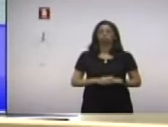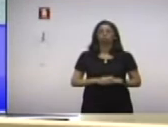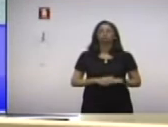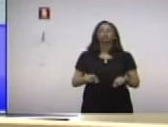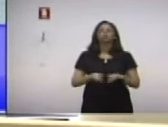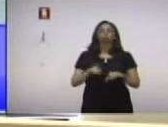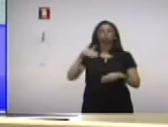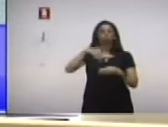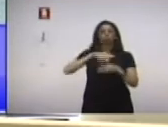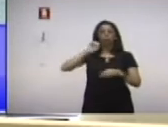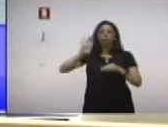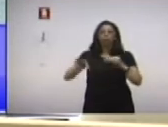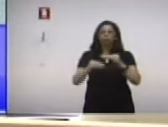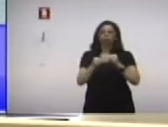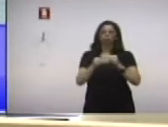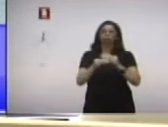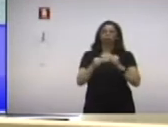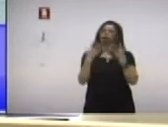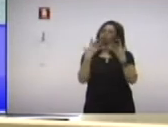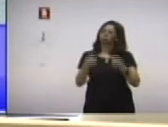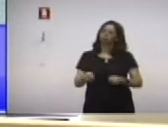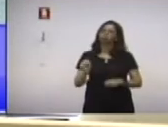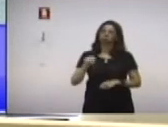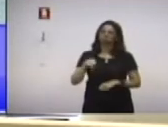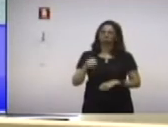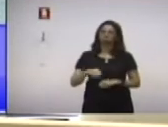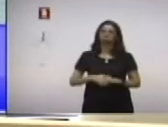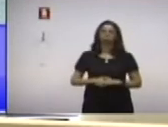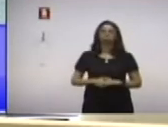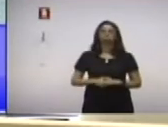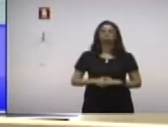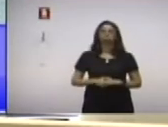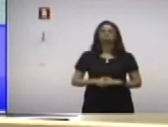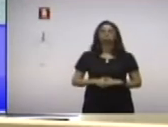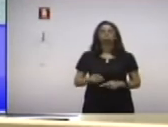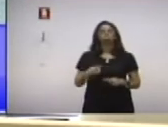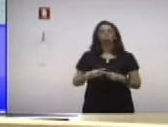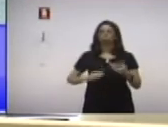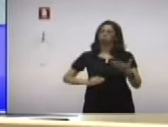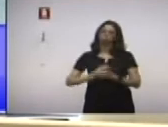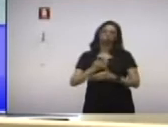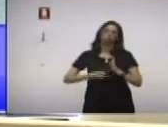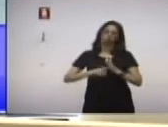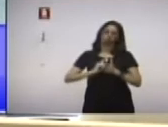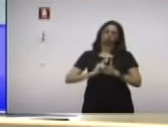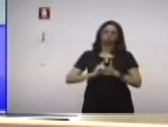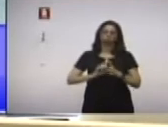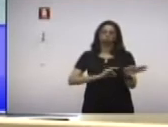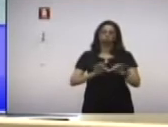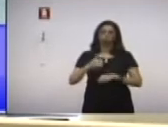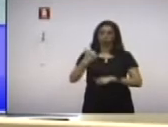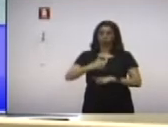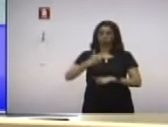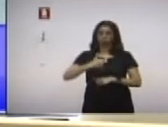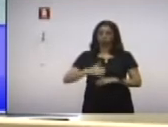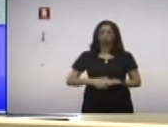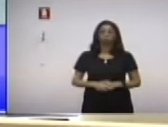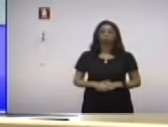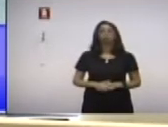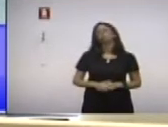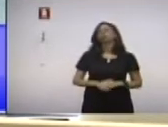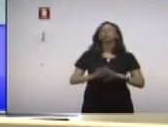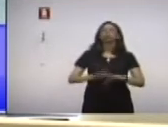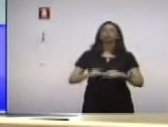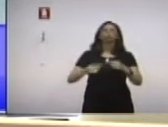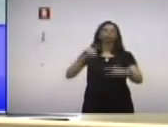voltarei favorável as emendas tendo em vista que a concessão passou e vou